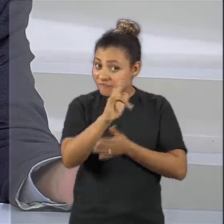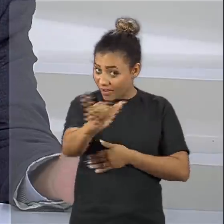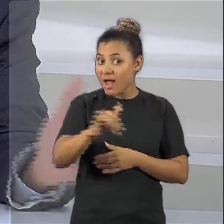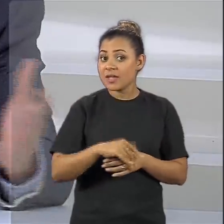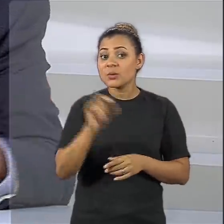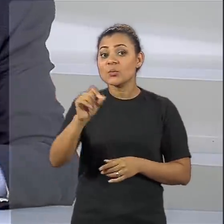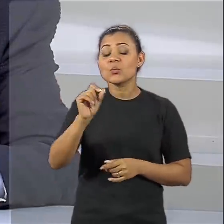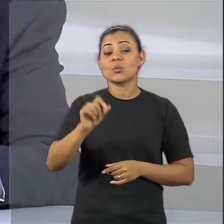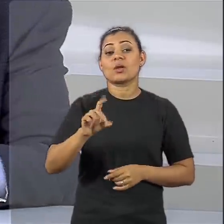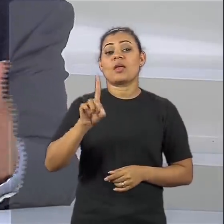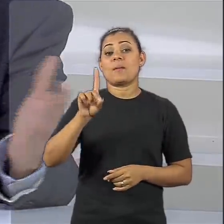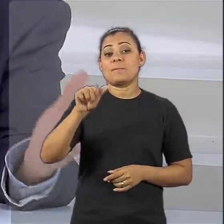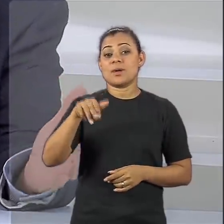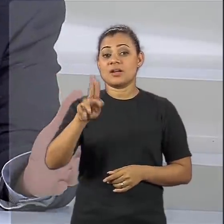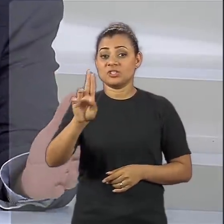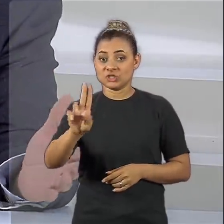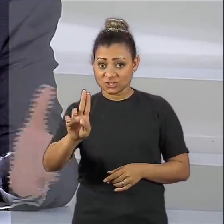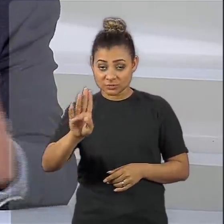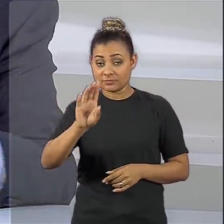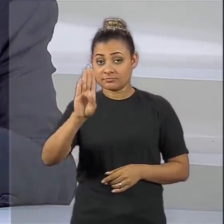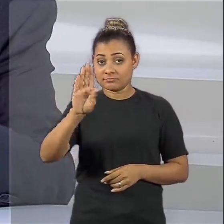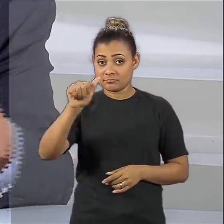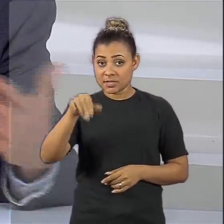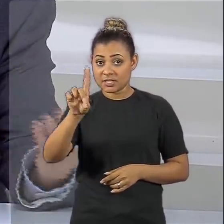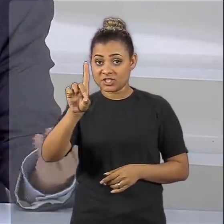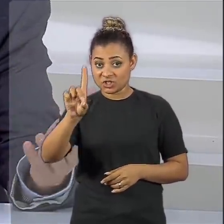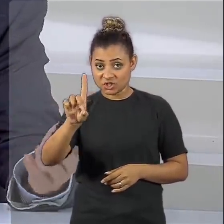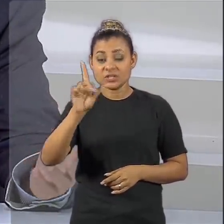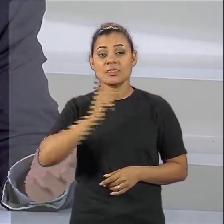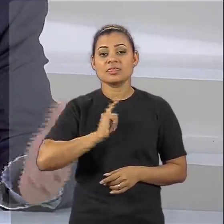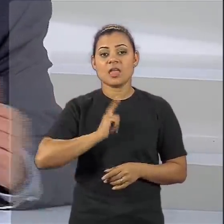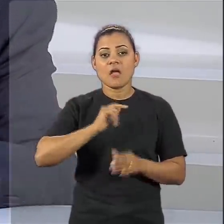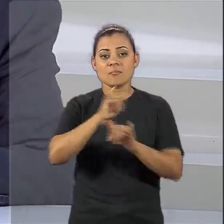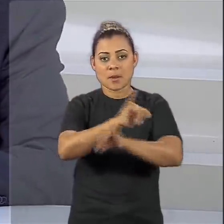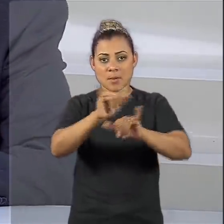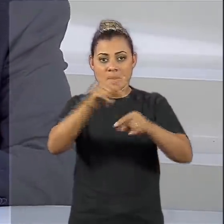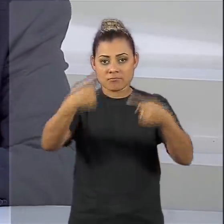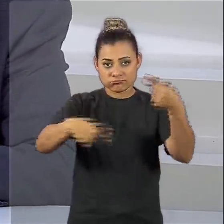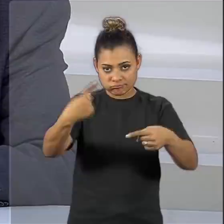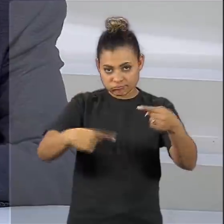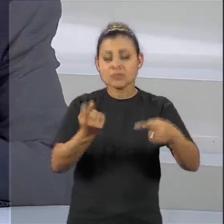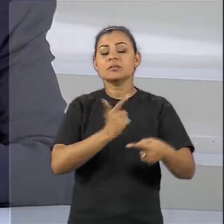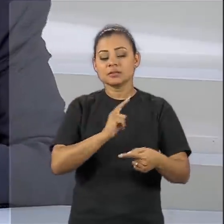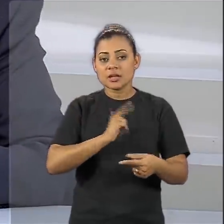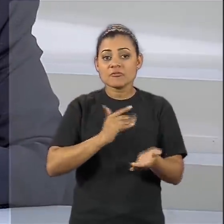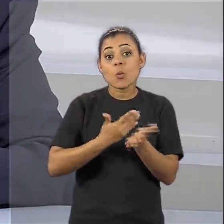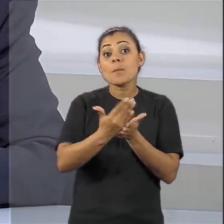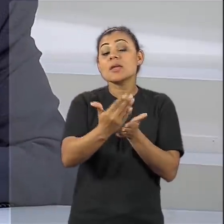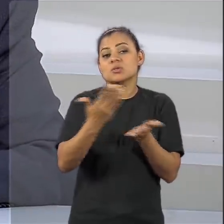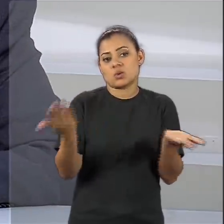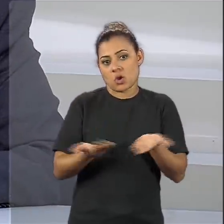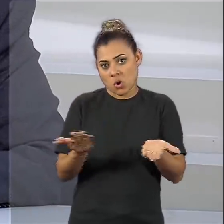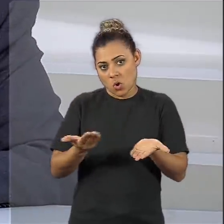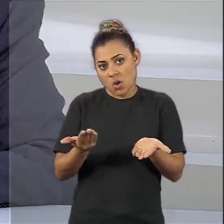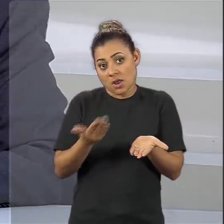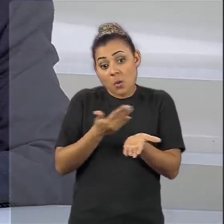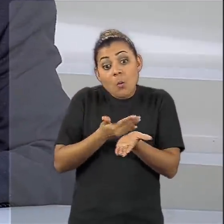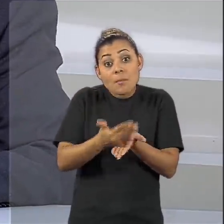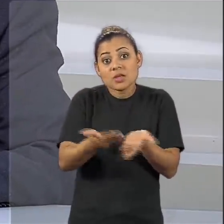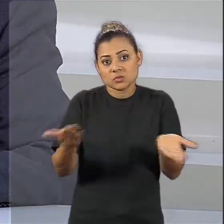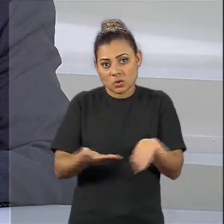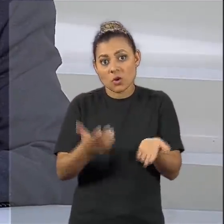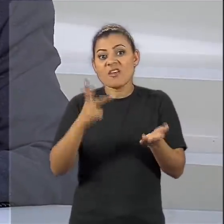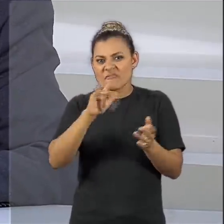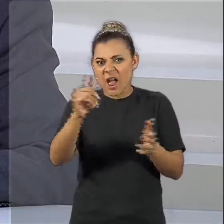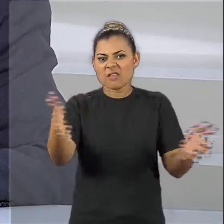da Bandeirantes. Semana passada a Globo News fez umas sabatinas com os candidatos. A campanha está começando. Quer dizer, claro que vai empolgar.